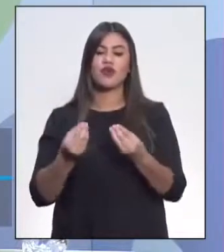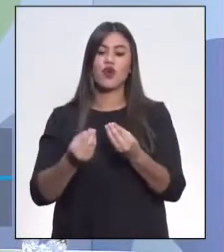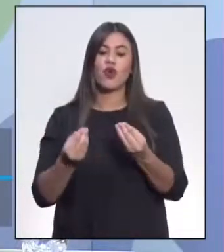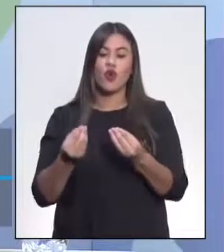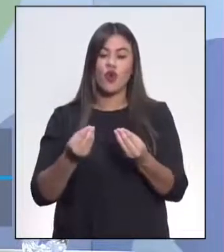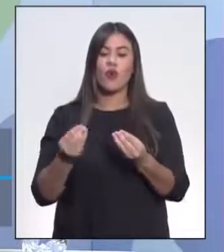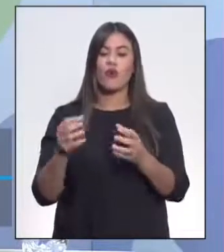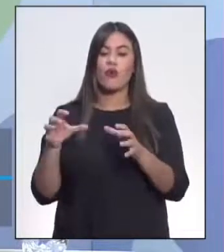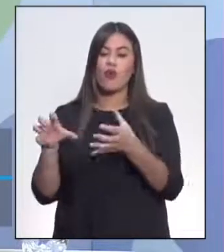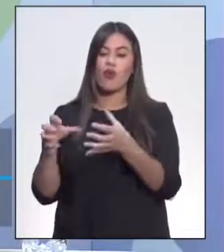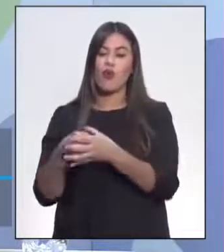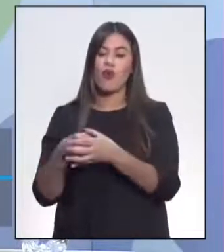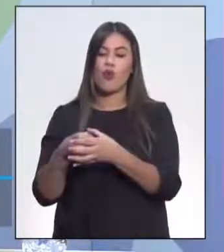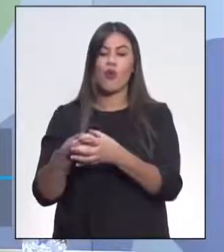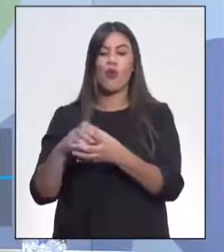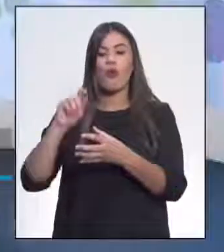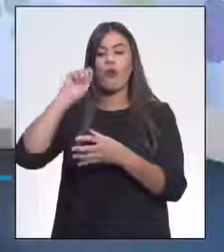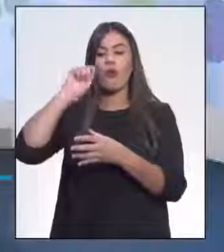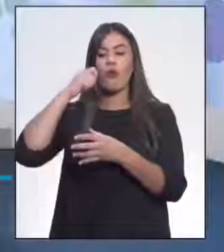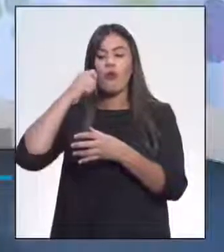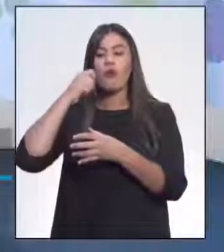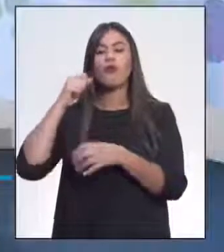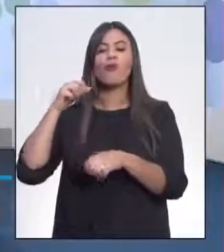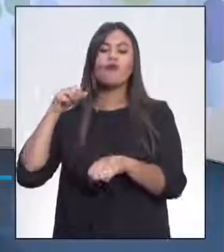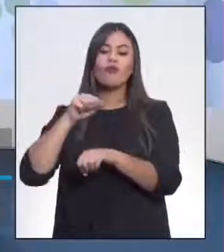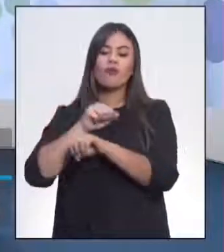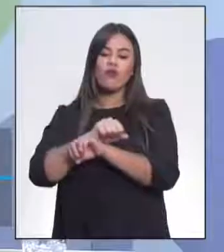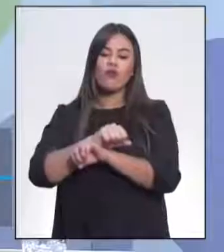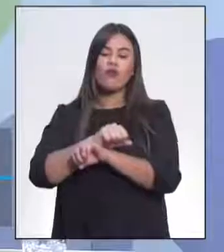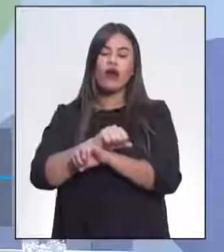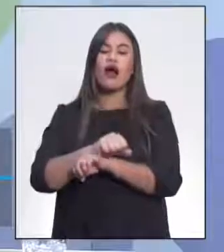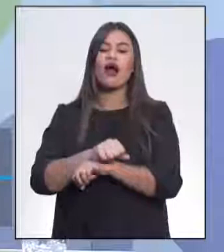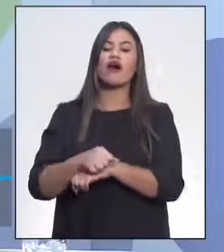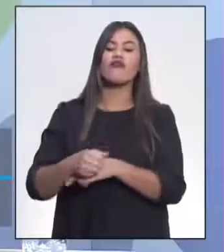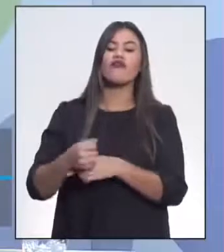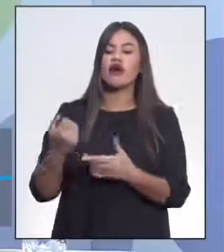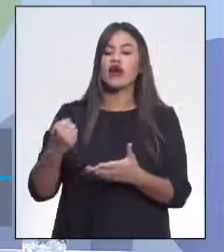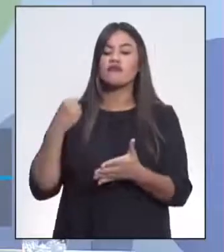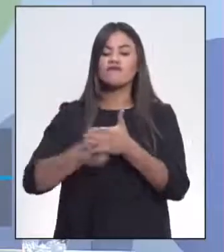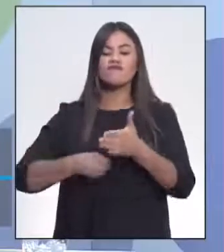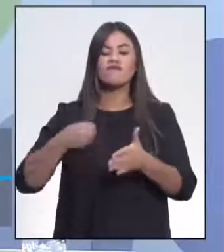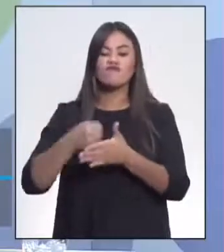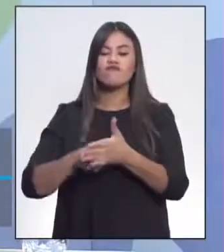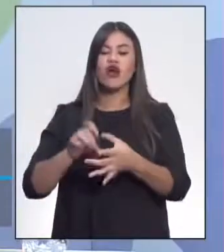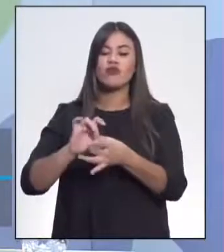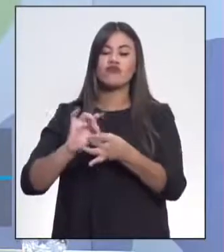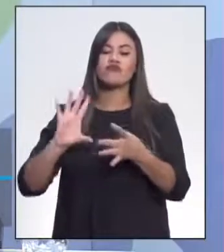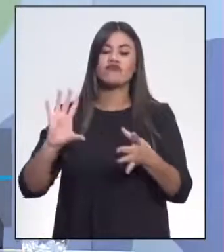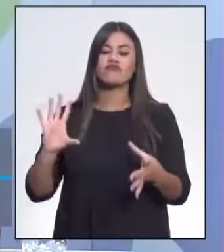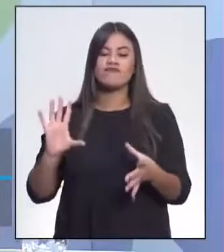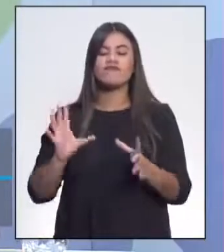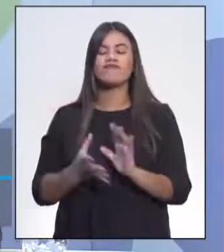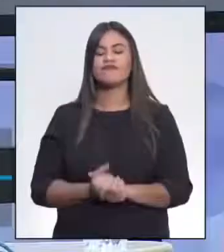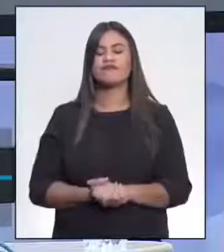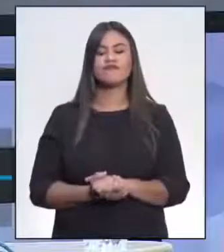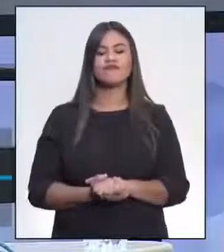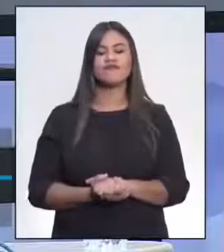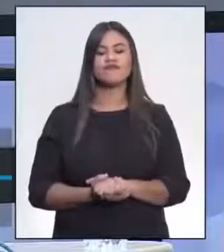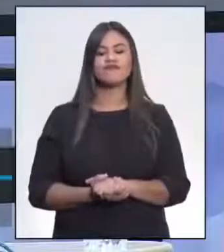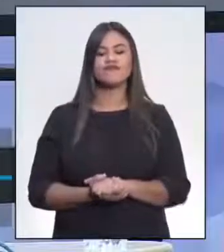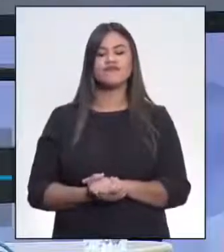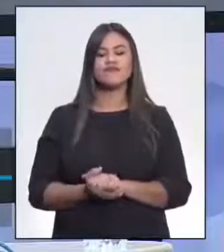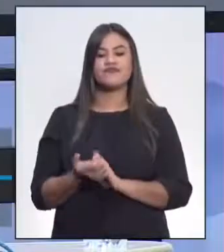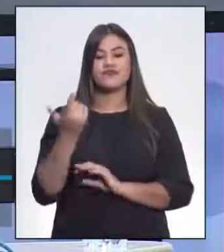como os povos escravizados, né, lutaram pela sua liberdade, pela sua independência aí, tá bom? Pessoal,